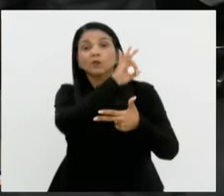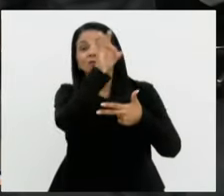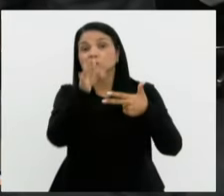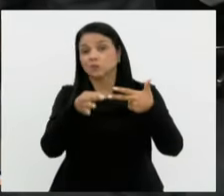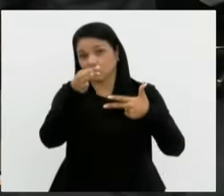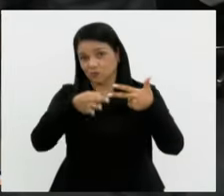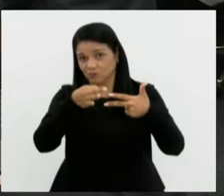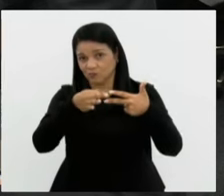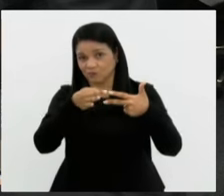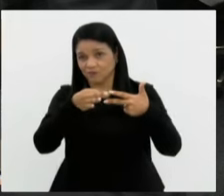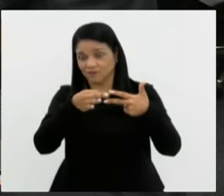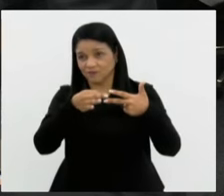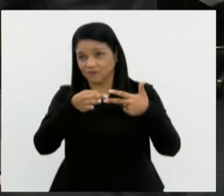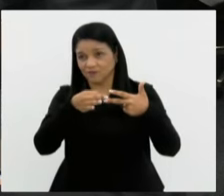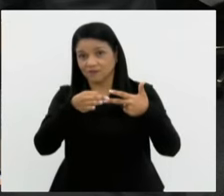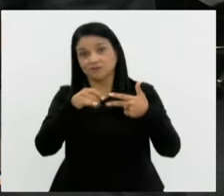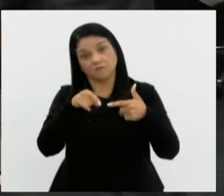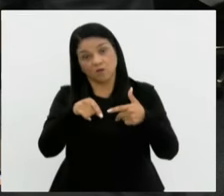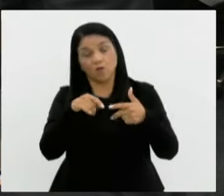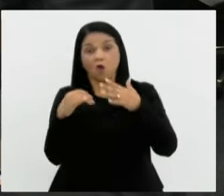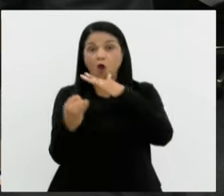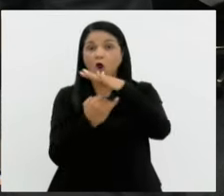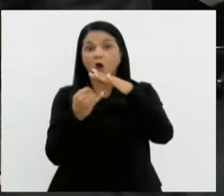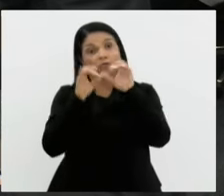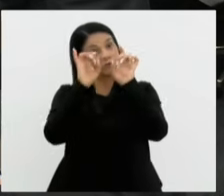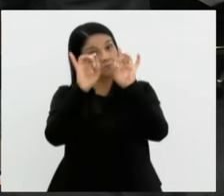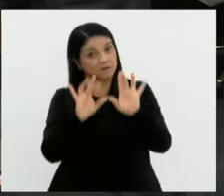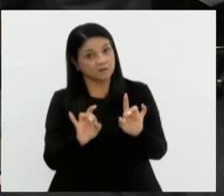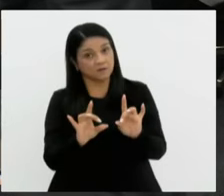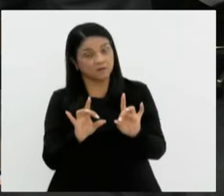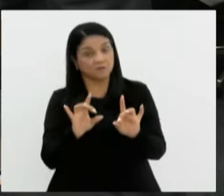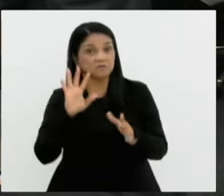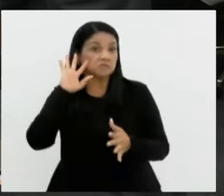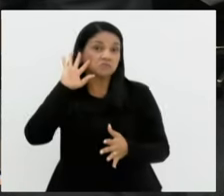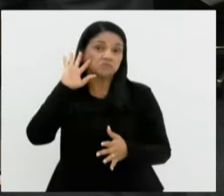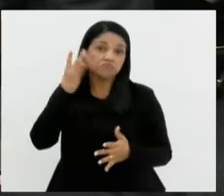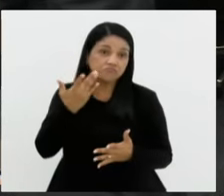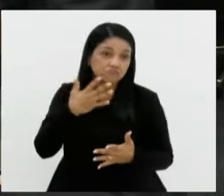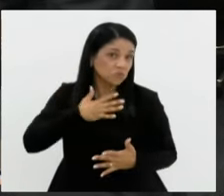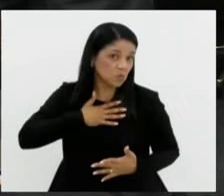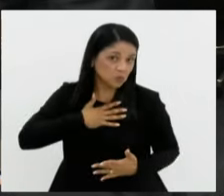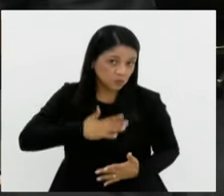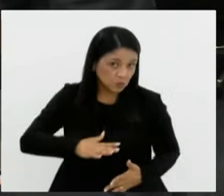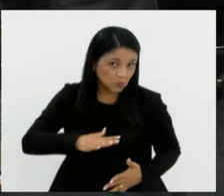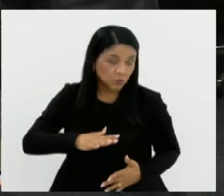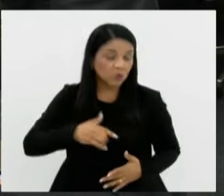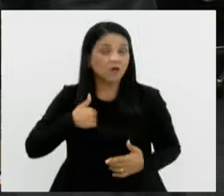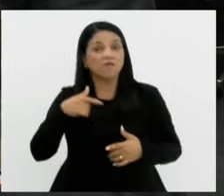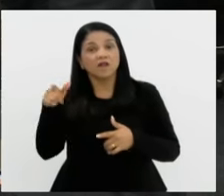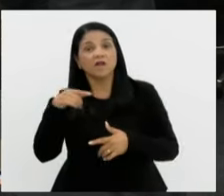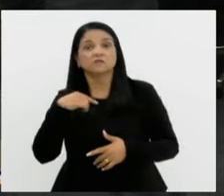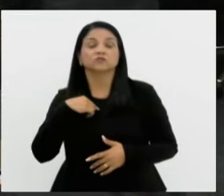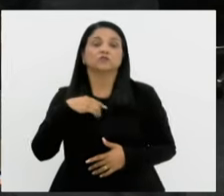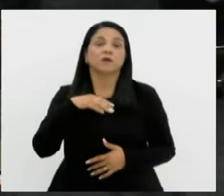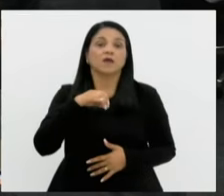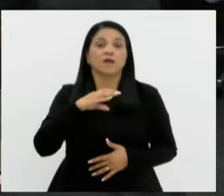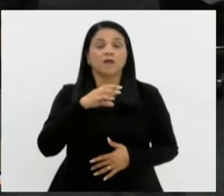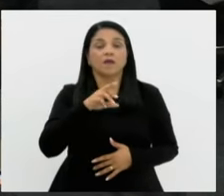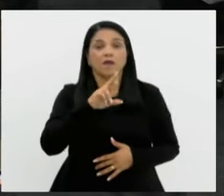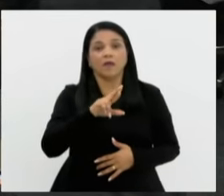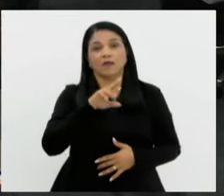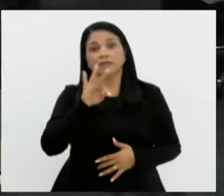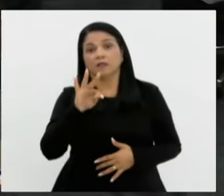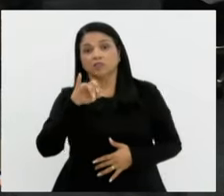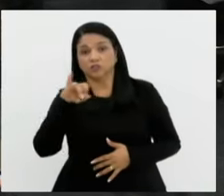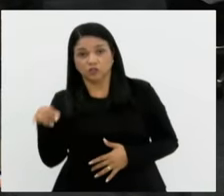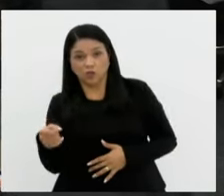monocrática, recorra ao pleno do órgão especial. Se não gostou da decisão do órgão especial, recorra ao STJ, ao STF, à Brasília,